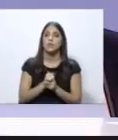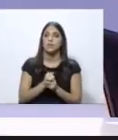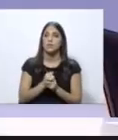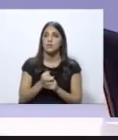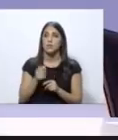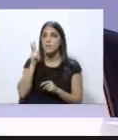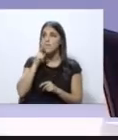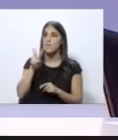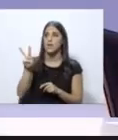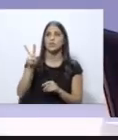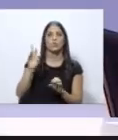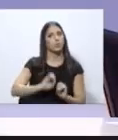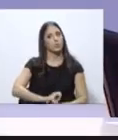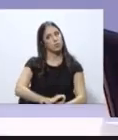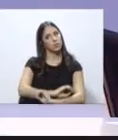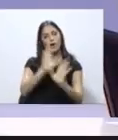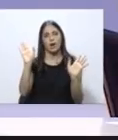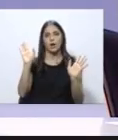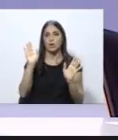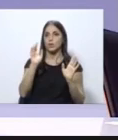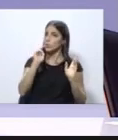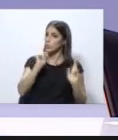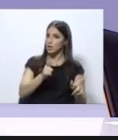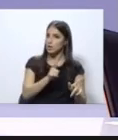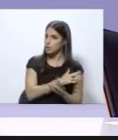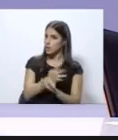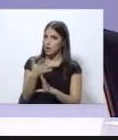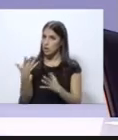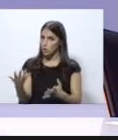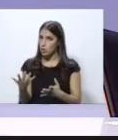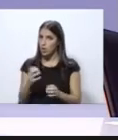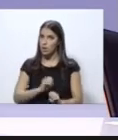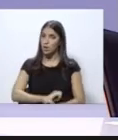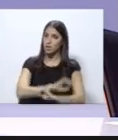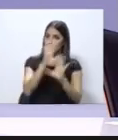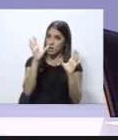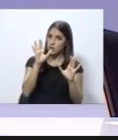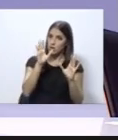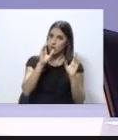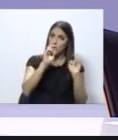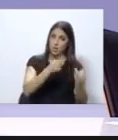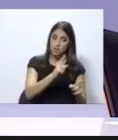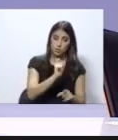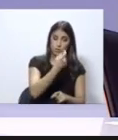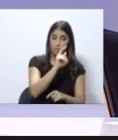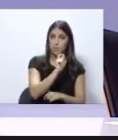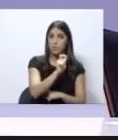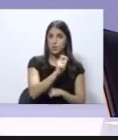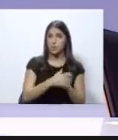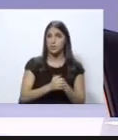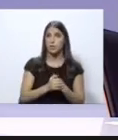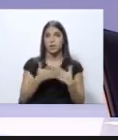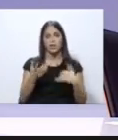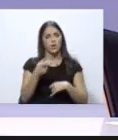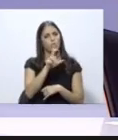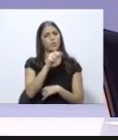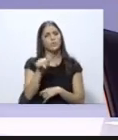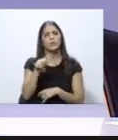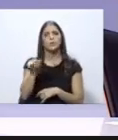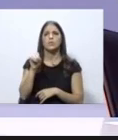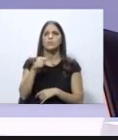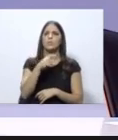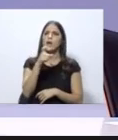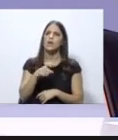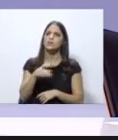Vejam bem, ficou claro desde o primeiro minuto a toda a gente. Claro, desde o primeiro minuto. Vamos ver então o que é que o Rui Pedro Brás disse nesse